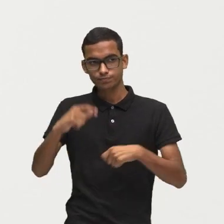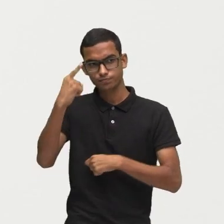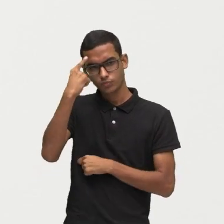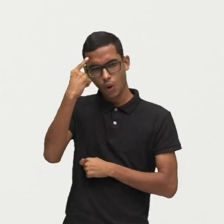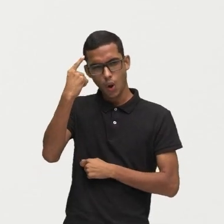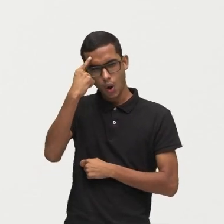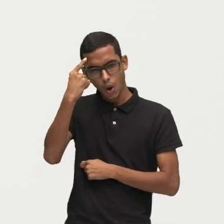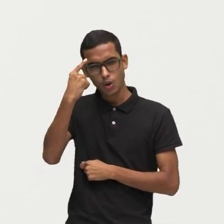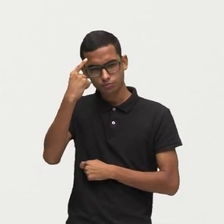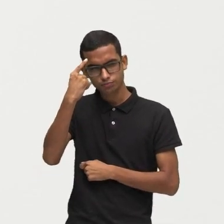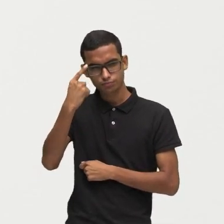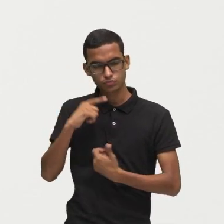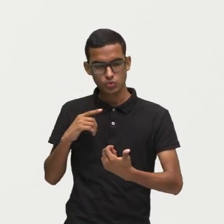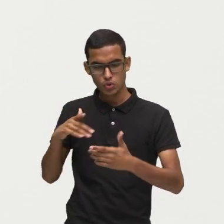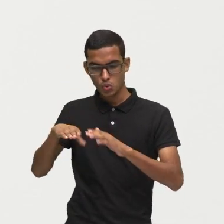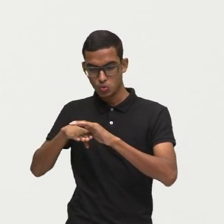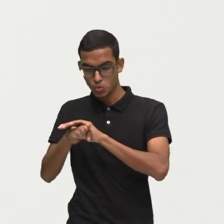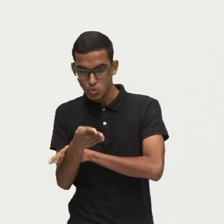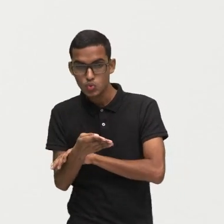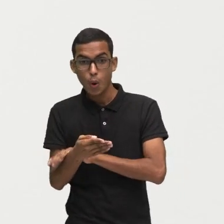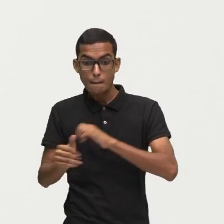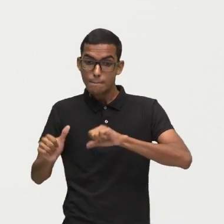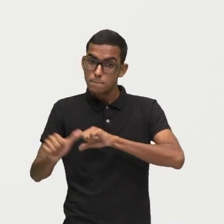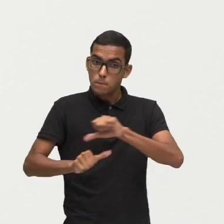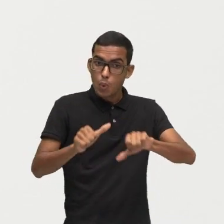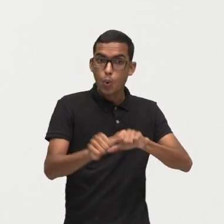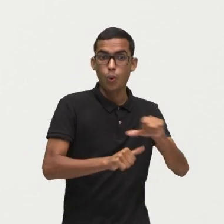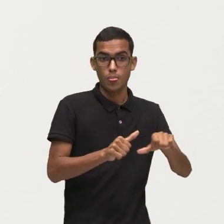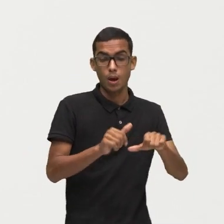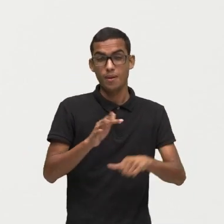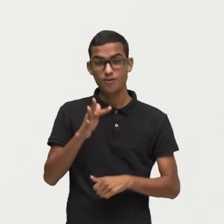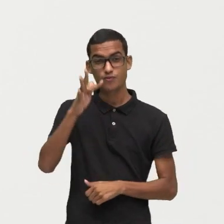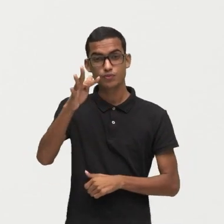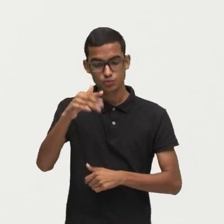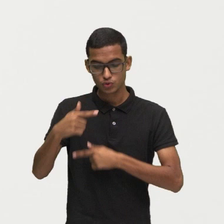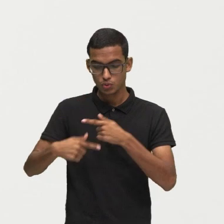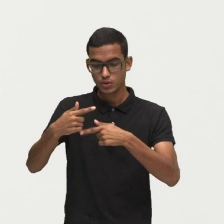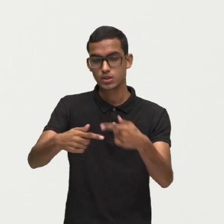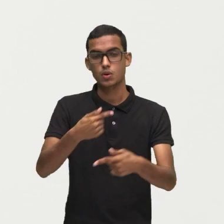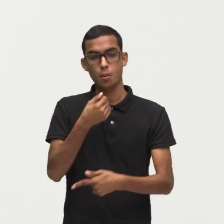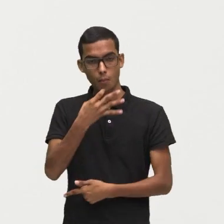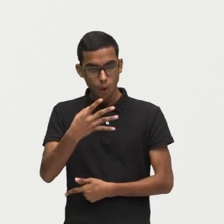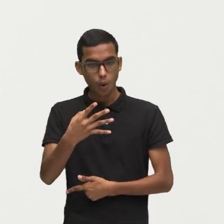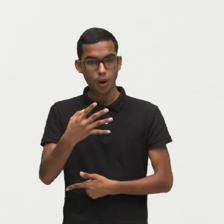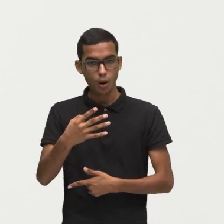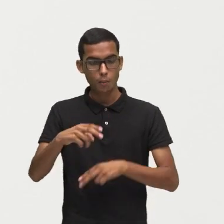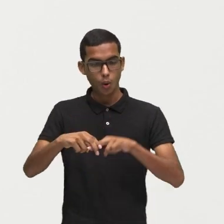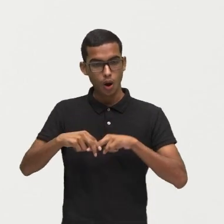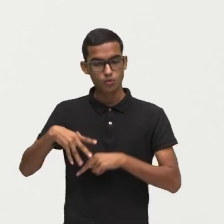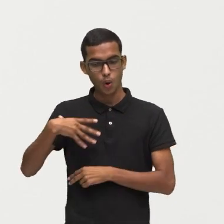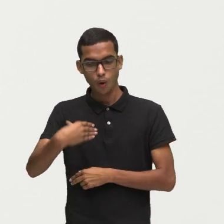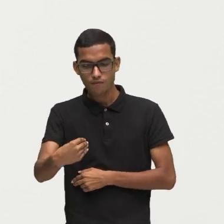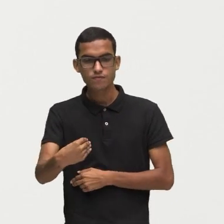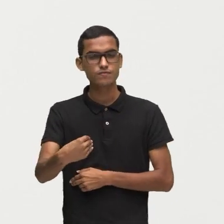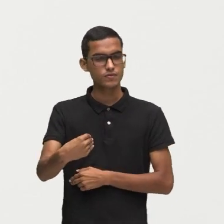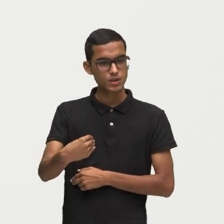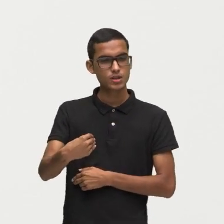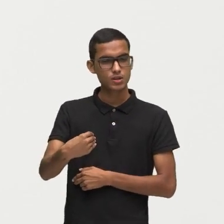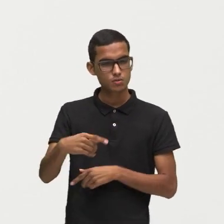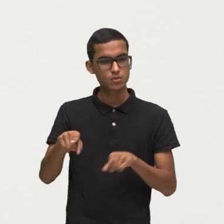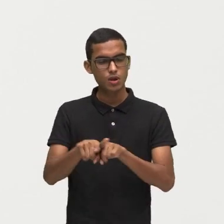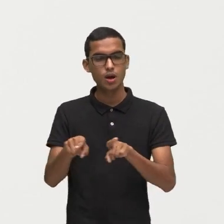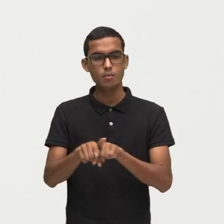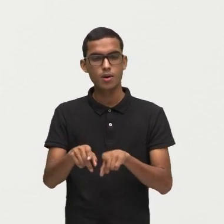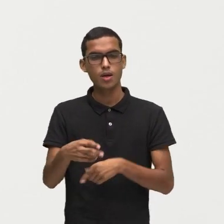em mudar os nossos hábitos hoje em prol das nossas futuras gerações, dos nossos filhos, dos nossos netos e dos nossos bisnetos,